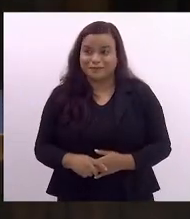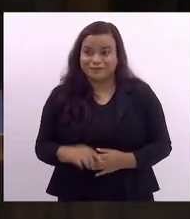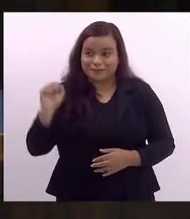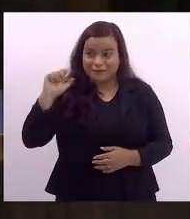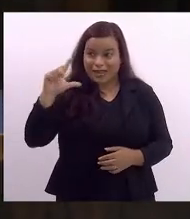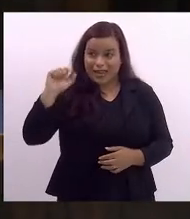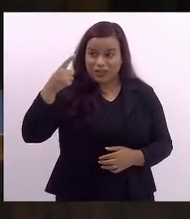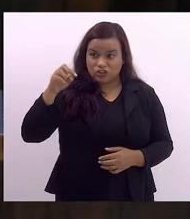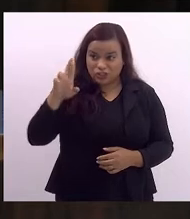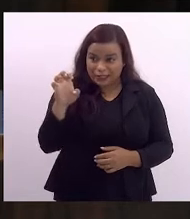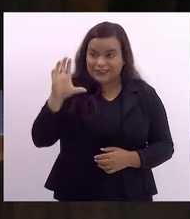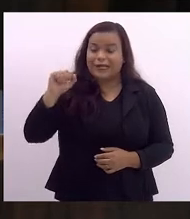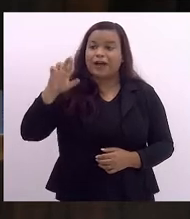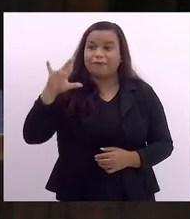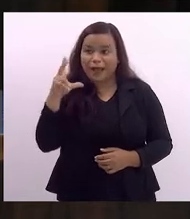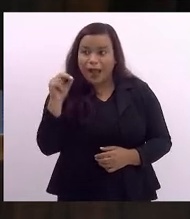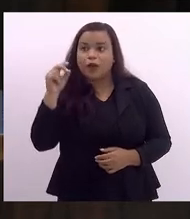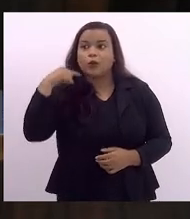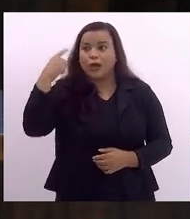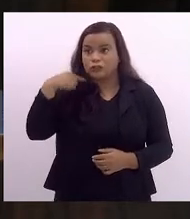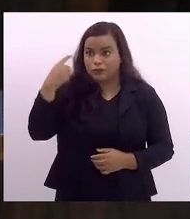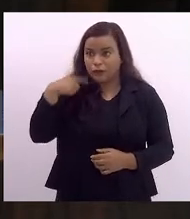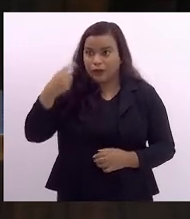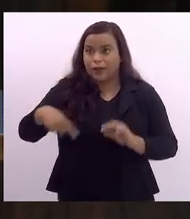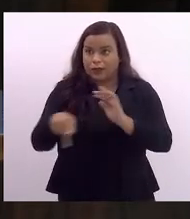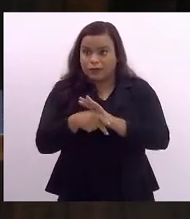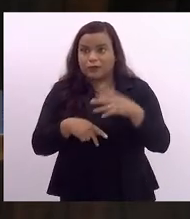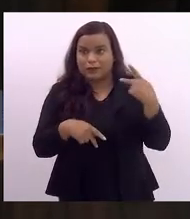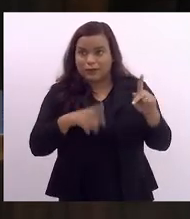Alexandre Carvalho, advogado do homenageado.